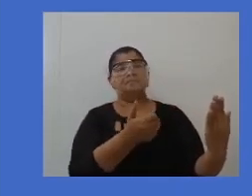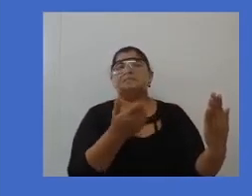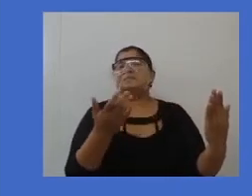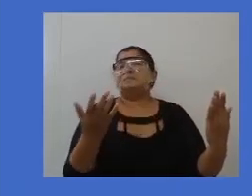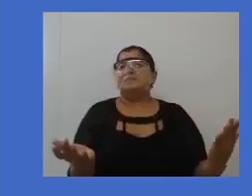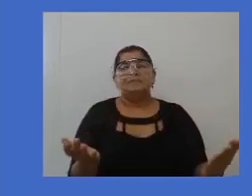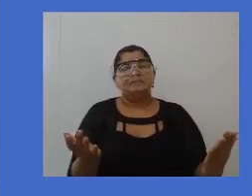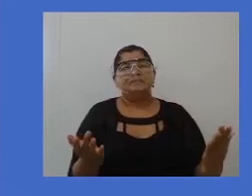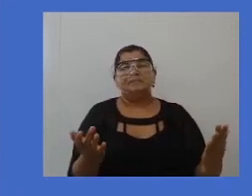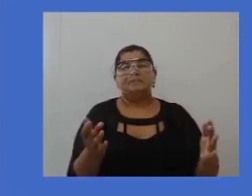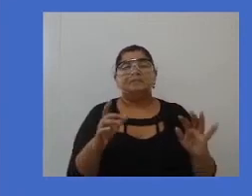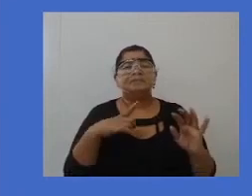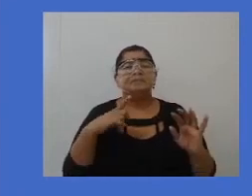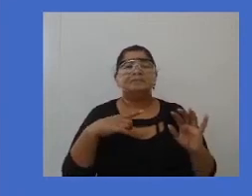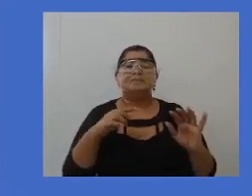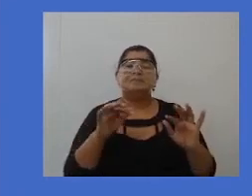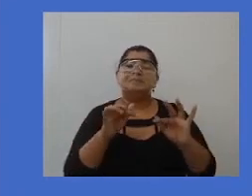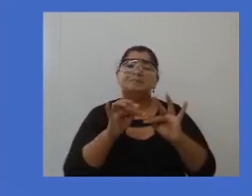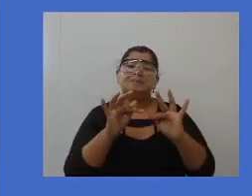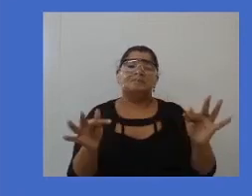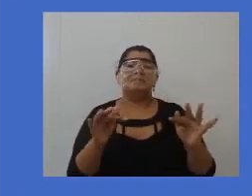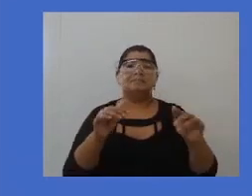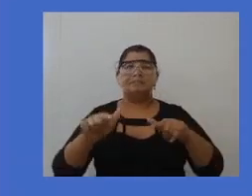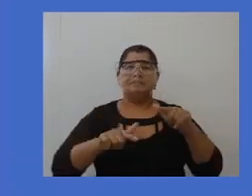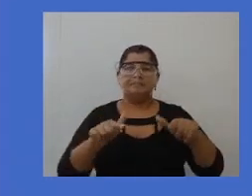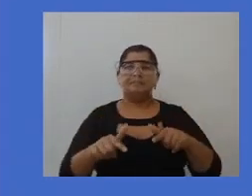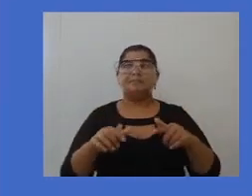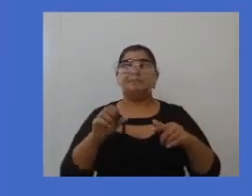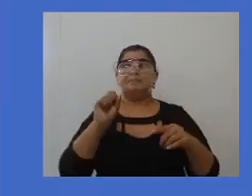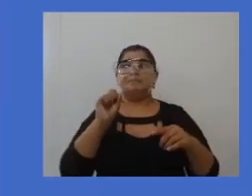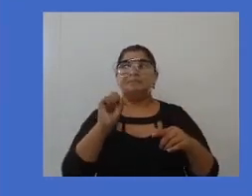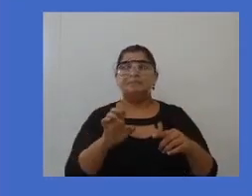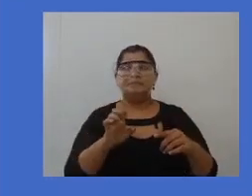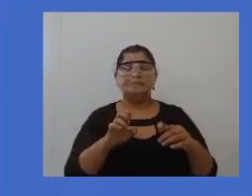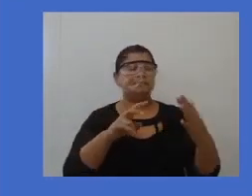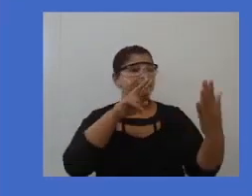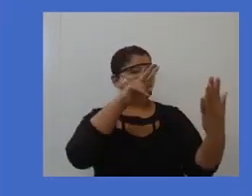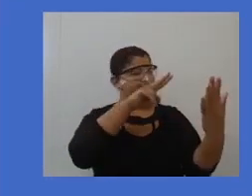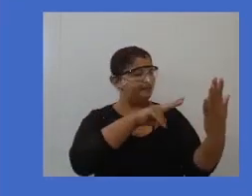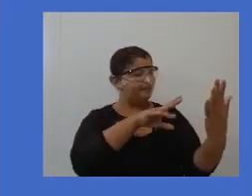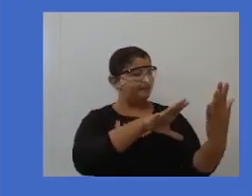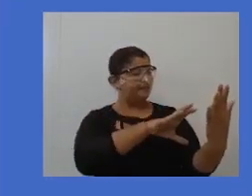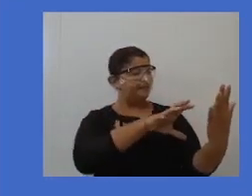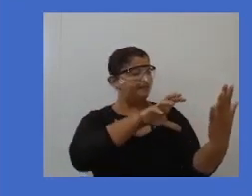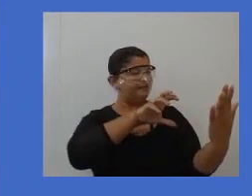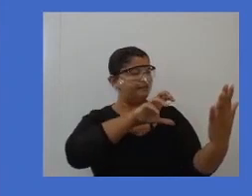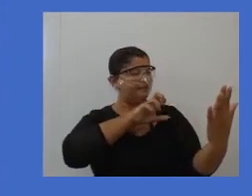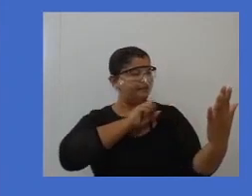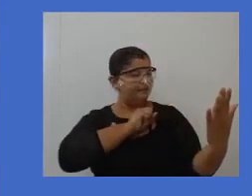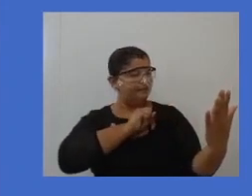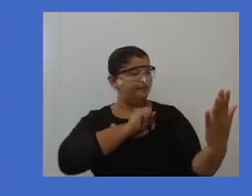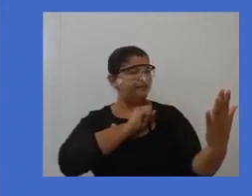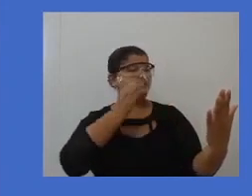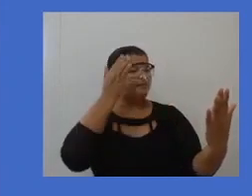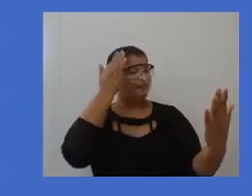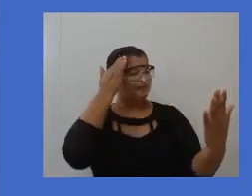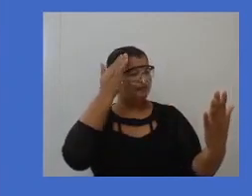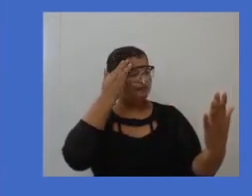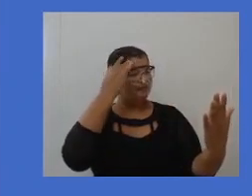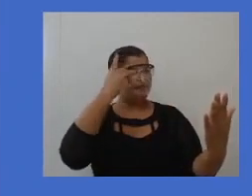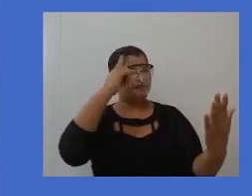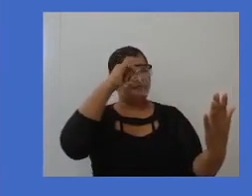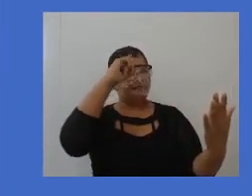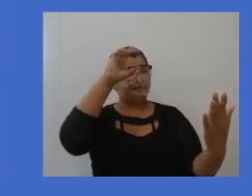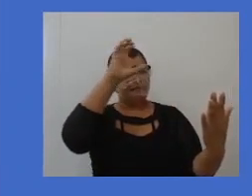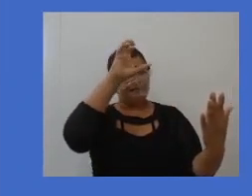fazendo um trabalho passivo. Agora, se você interpreta, se você